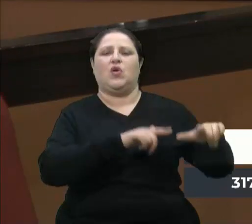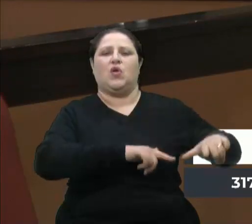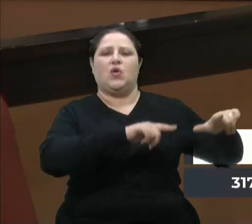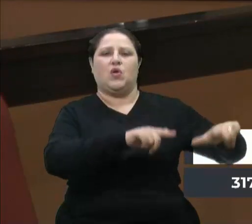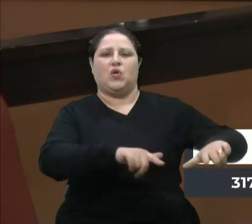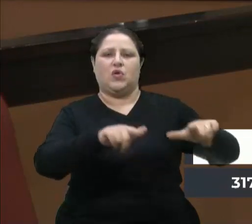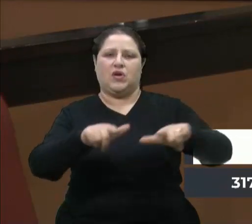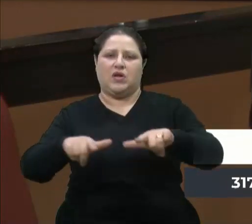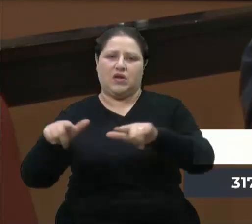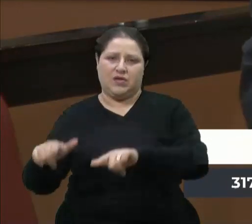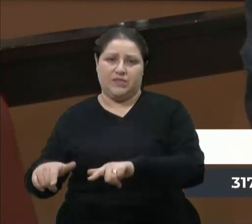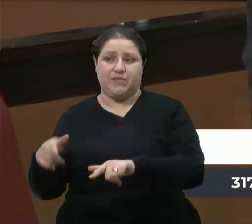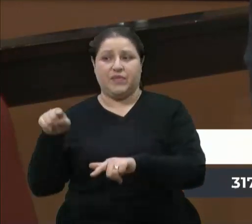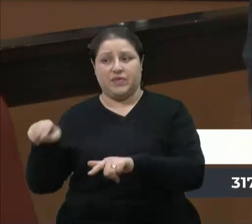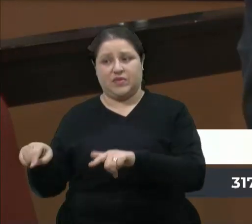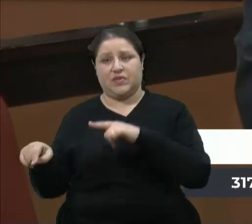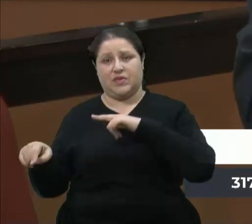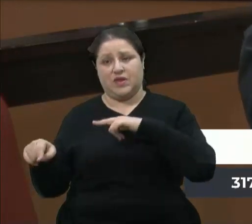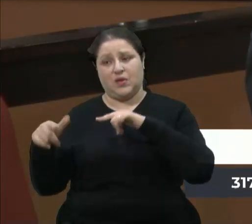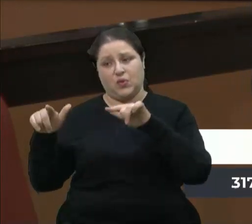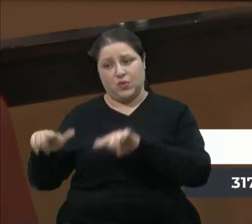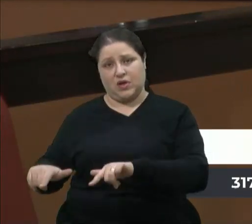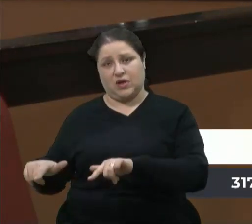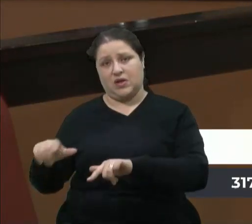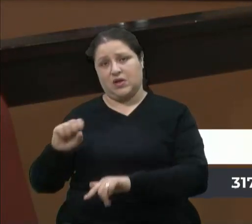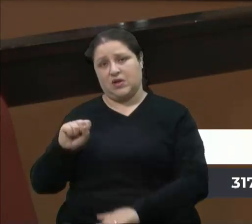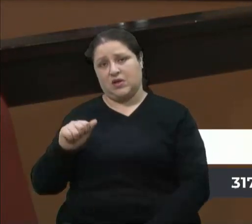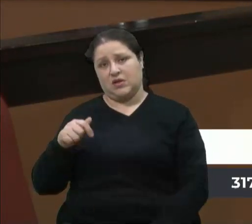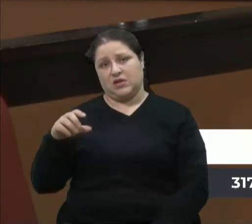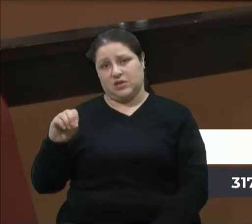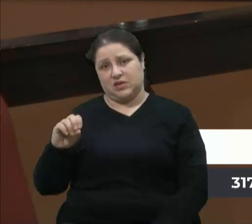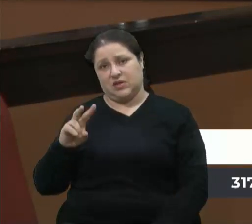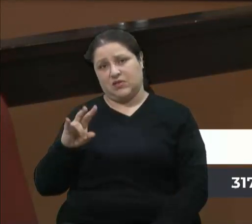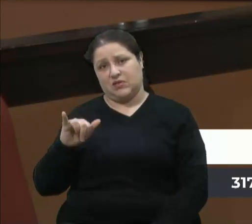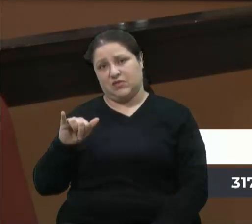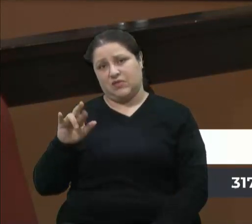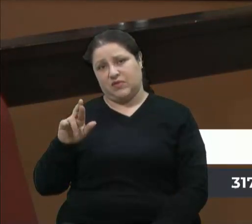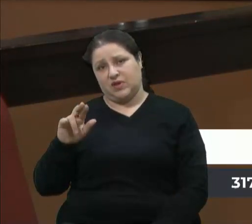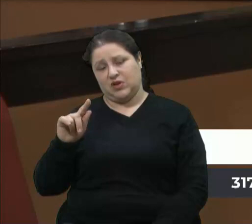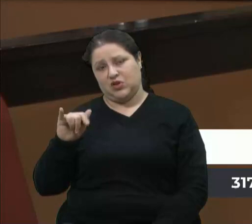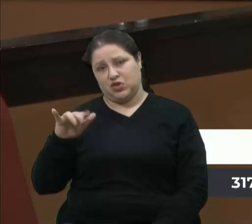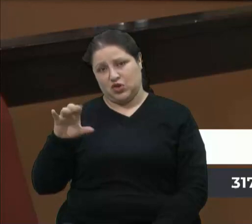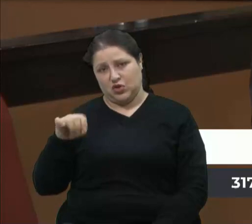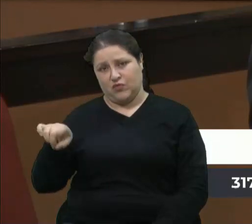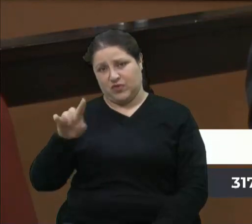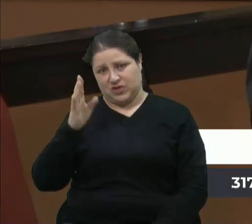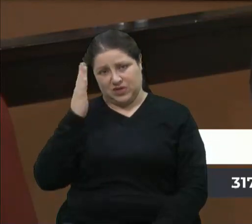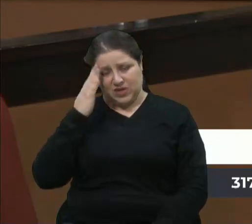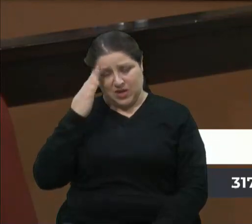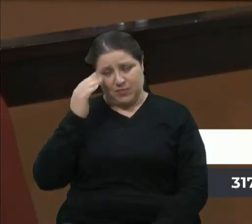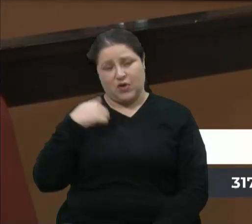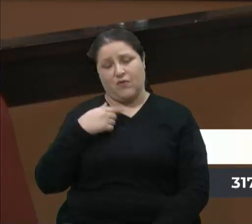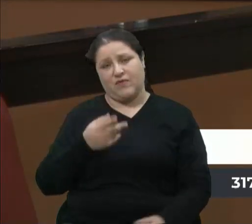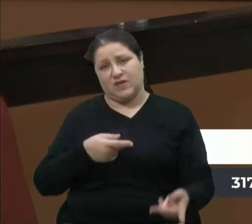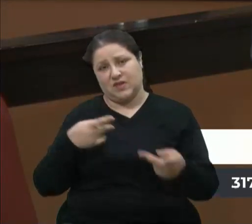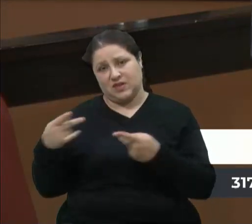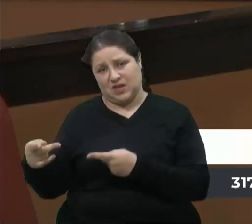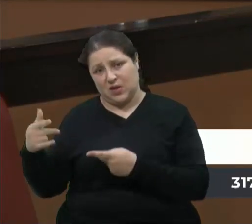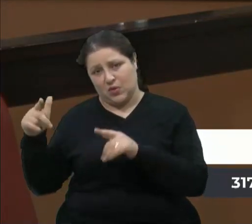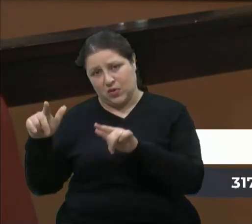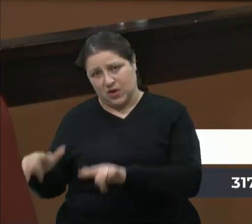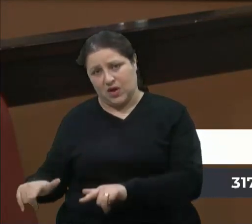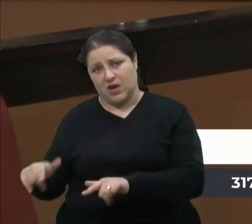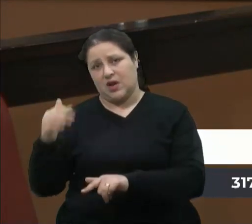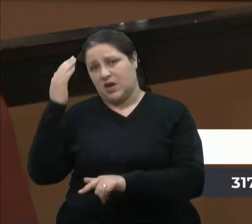veio o local lá de São Virgílio, aquilo que vocês sabem, visitei o lugar, foi lá o governo Adiló para ouvir a